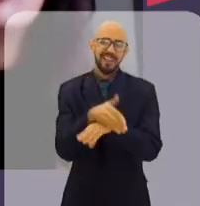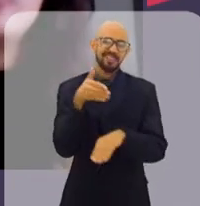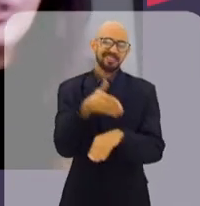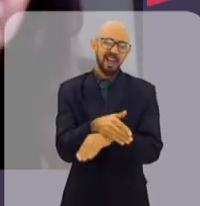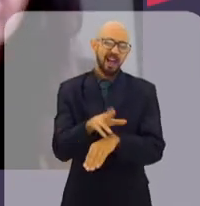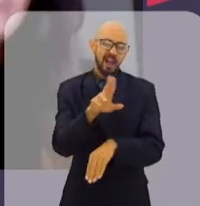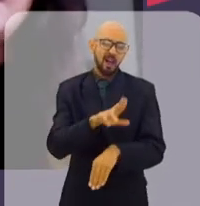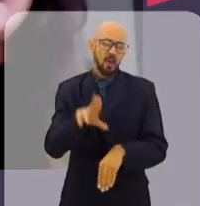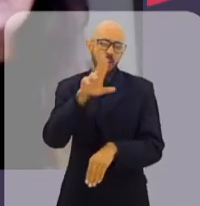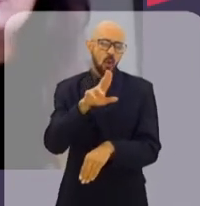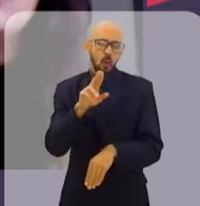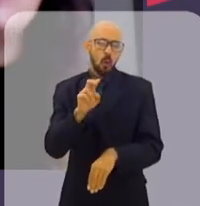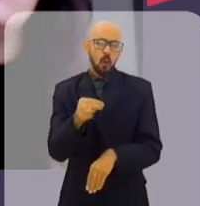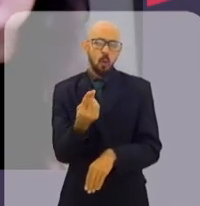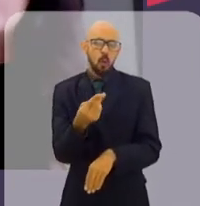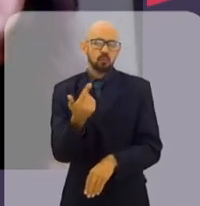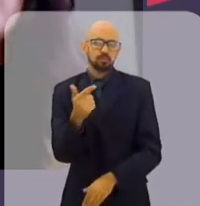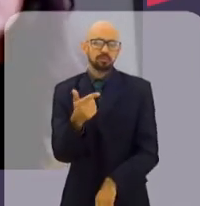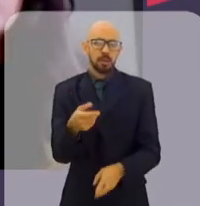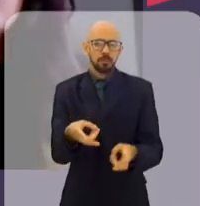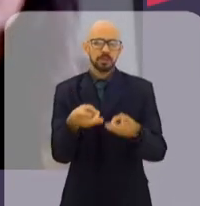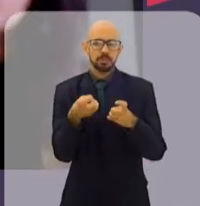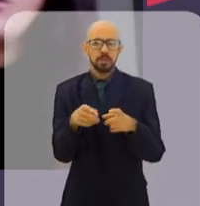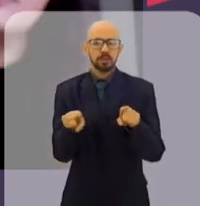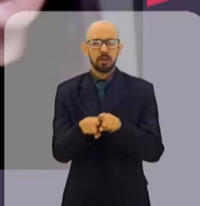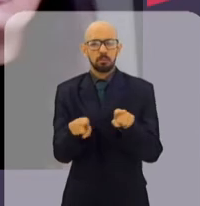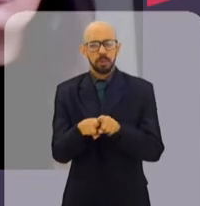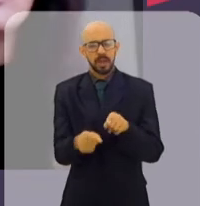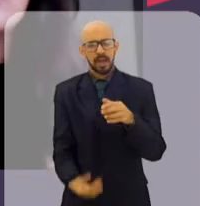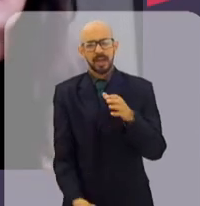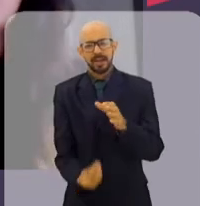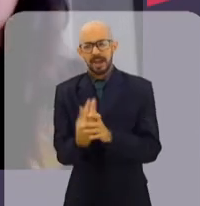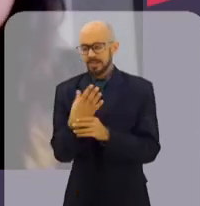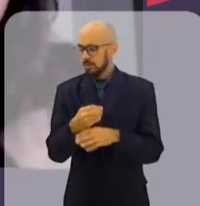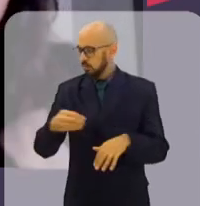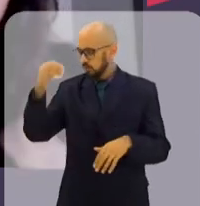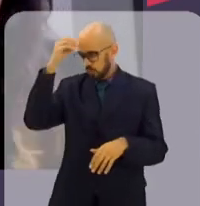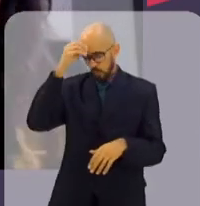disso no nosso dia a dia? No dia a dia dos nossos alunos, nas escolas,